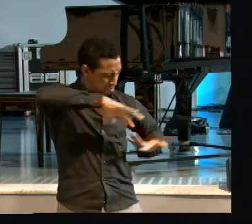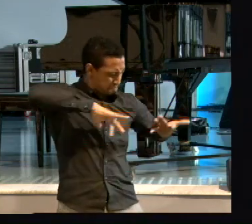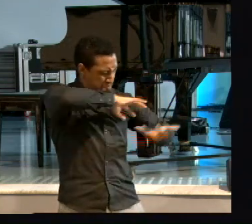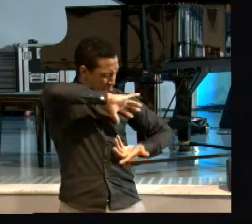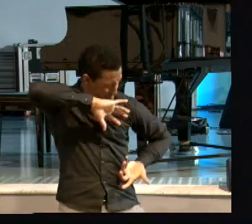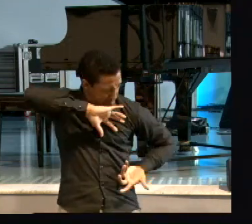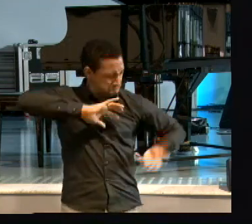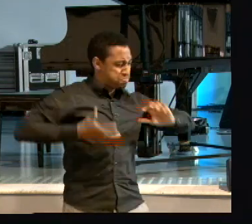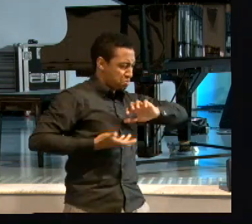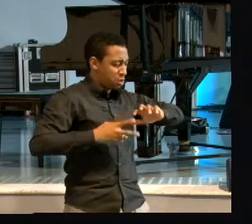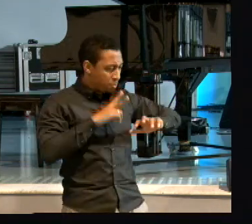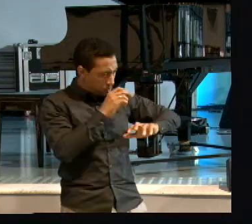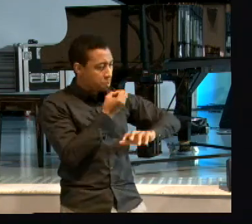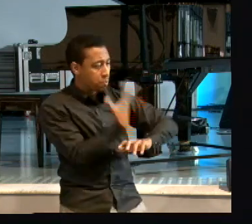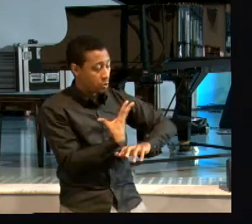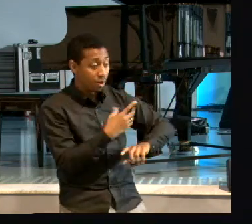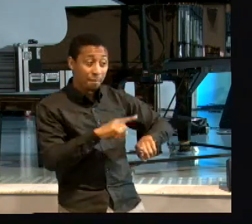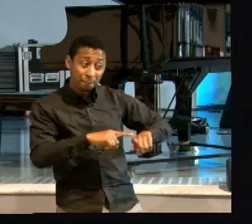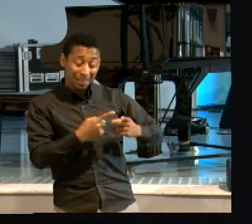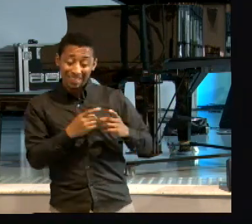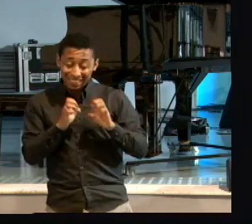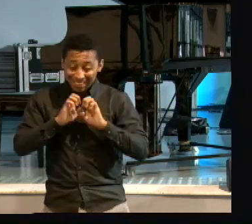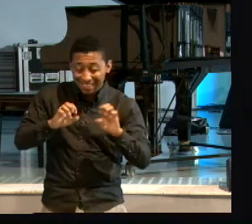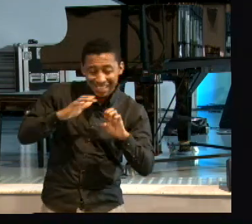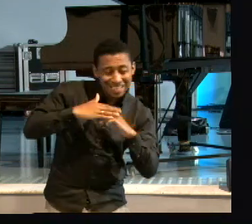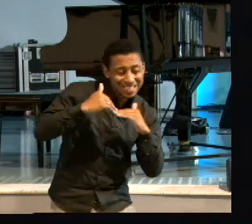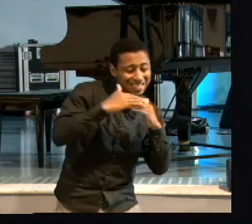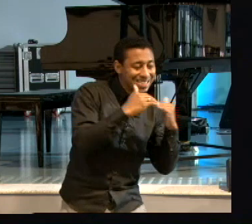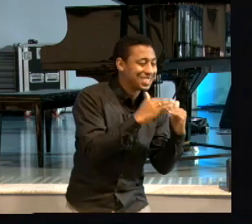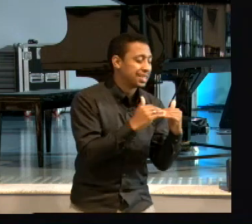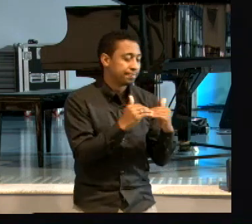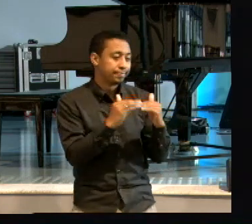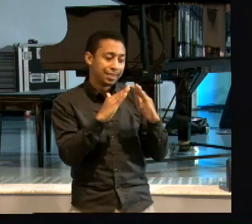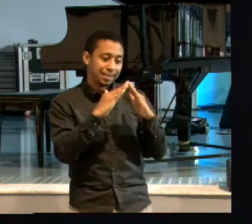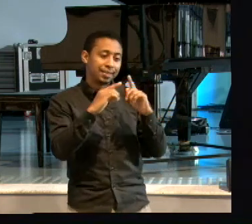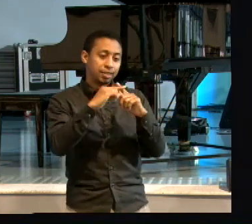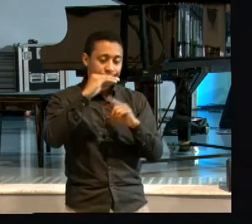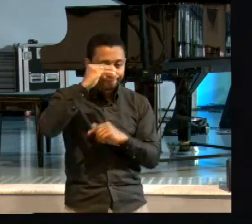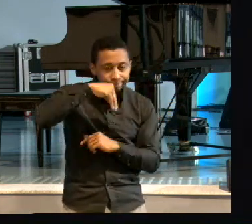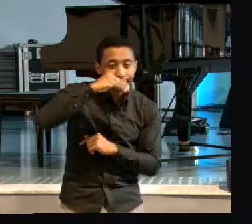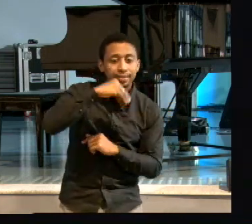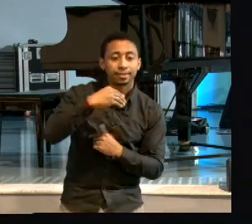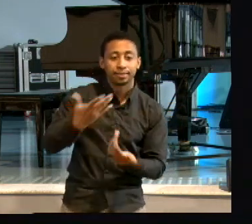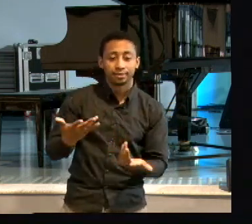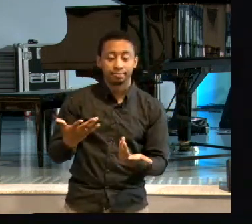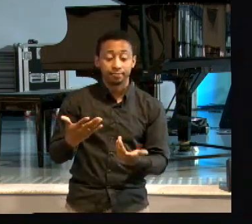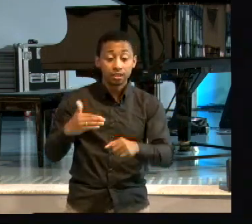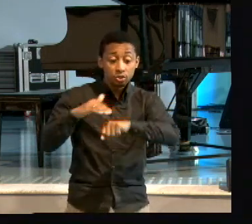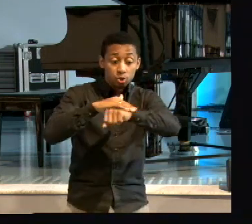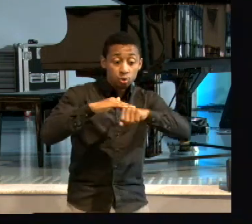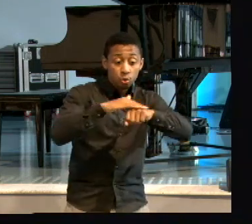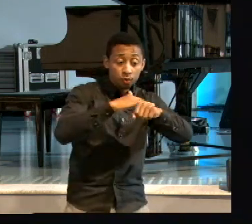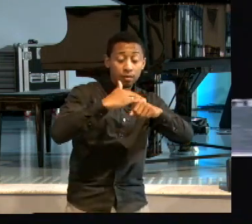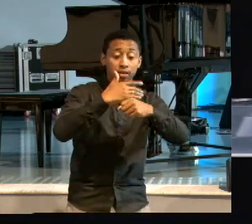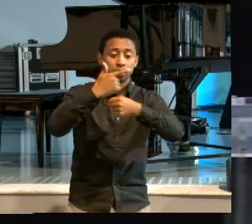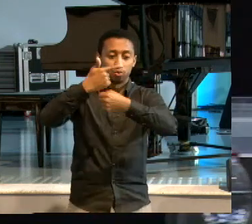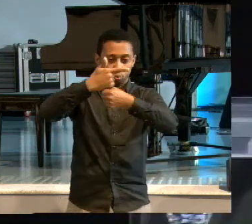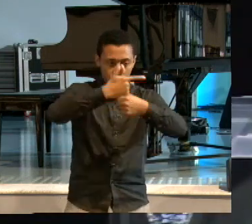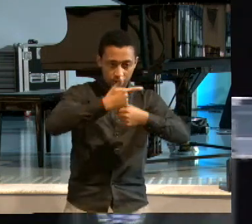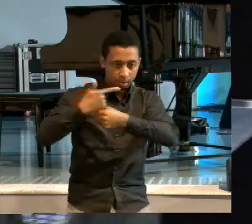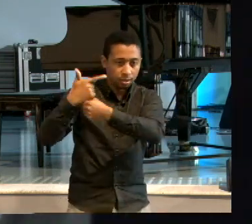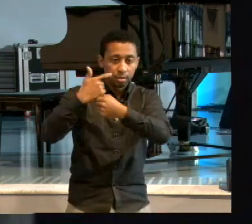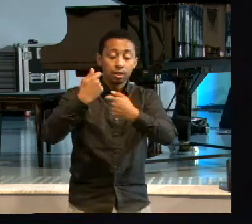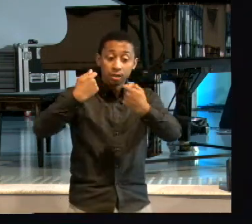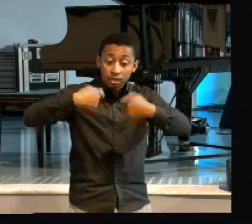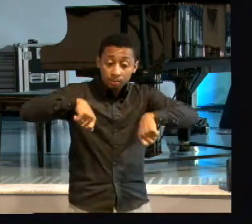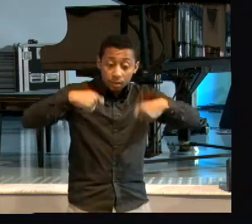doente, fraca e incapaz de cumprir o seu propósito. A gente tem falado muito entre os líderes sobre a importância de edificar igrejas relevantes.